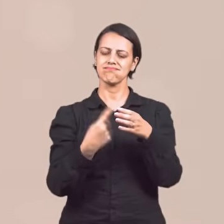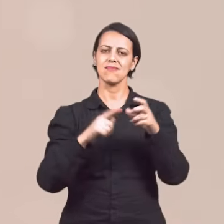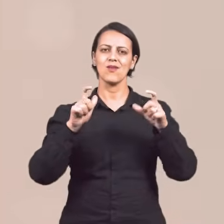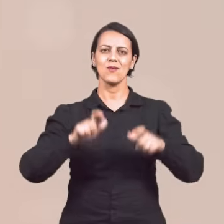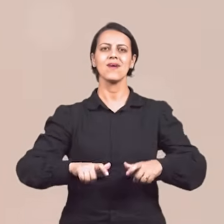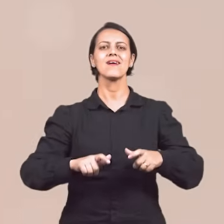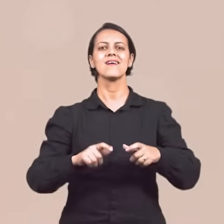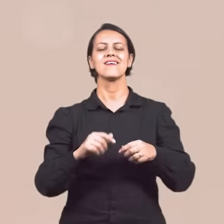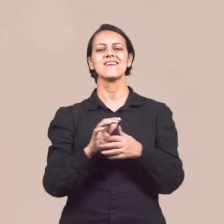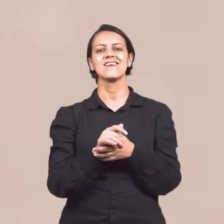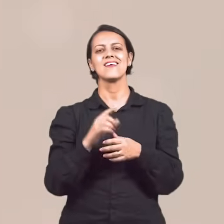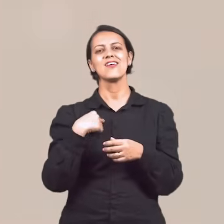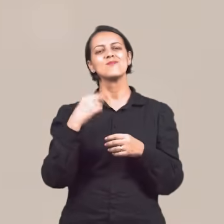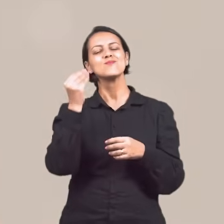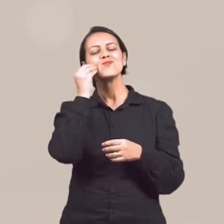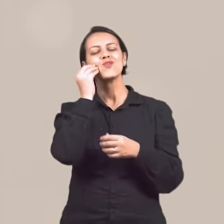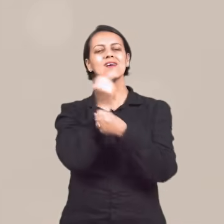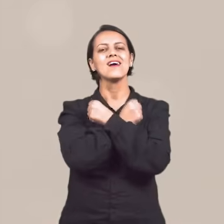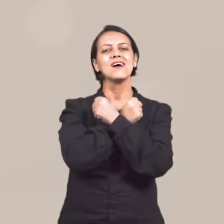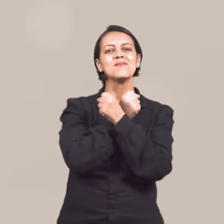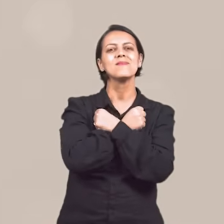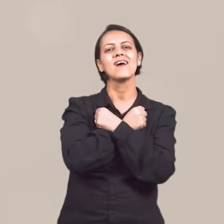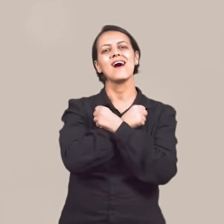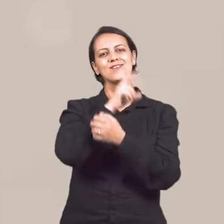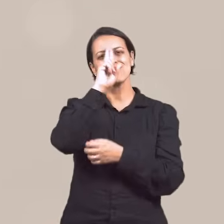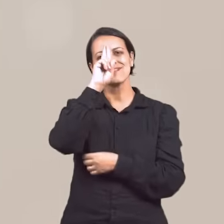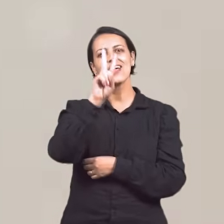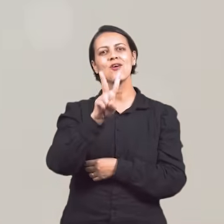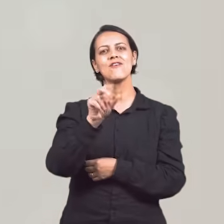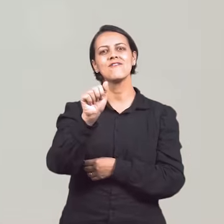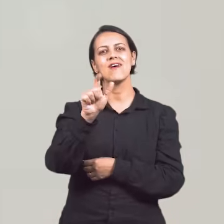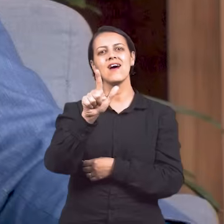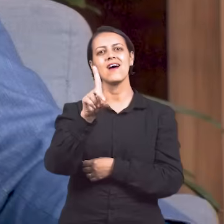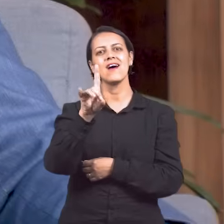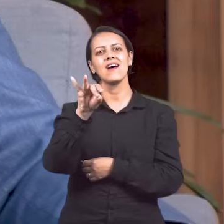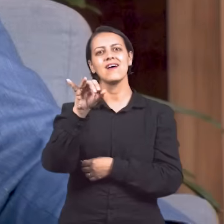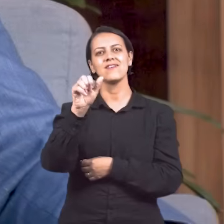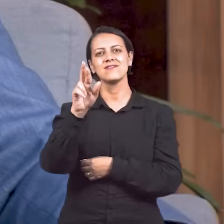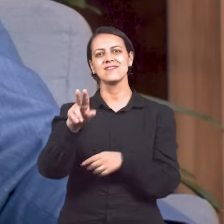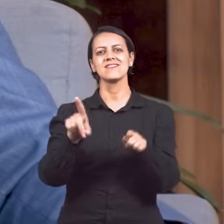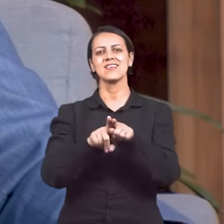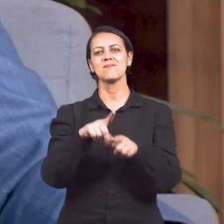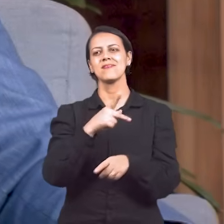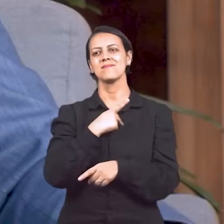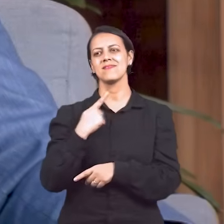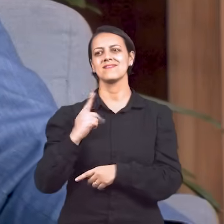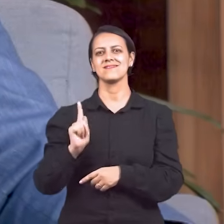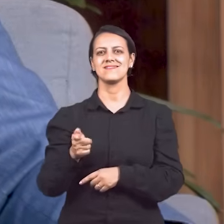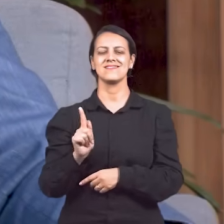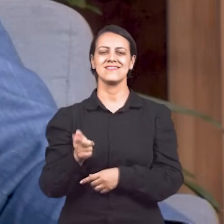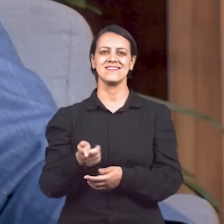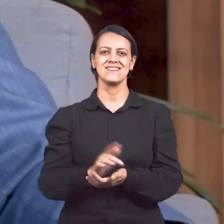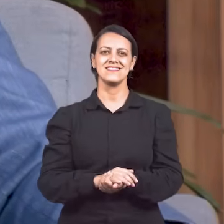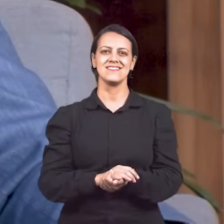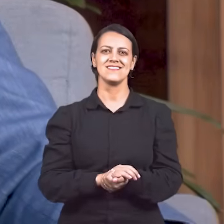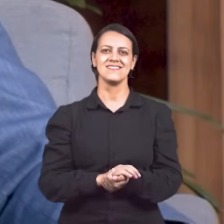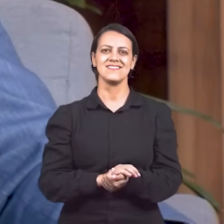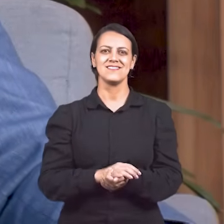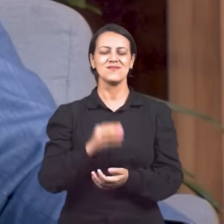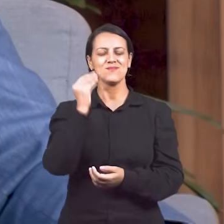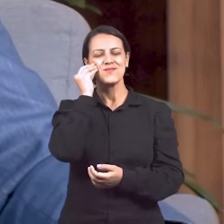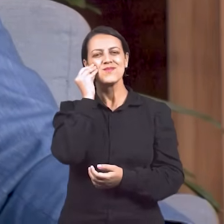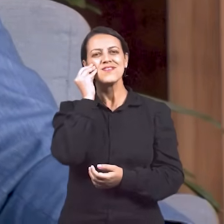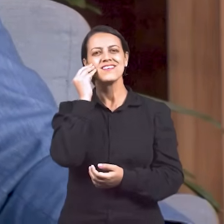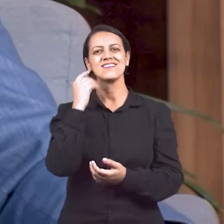mandar um beijo e um abraço para o seu Valdir, irmão da nossa igreja. Um beijo. Glória a Deus. Os recados têm sido